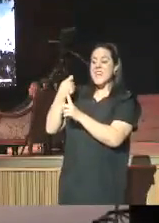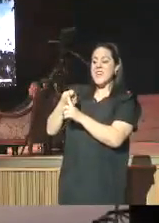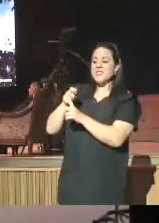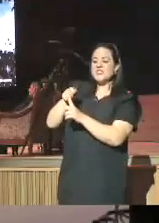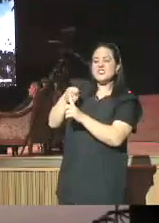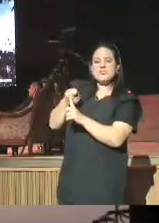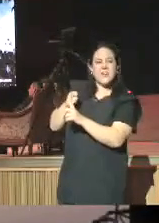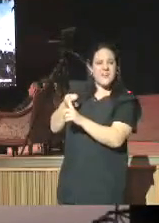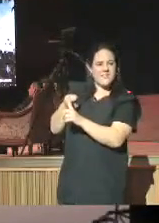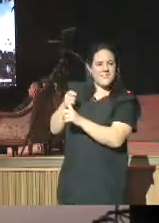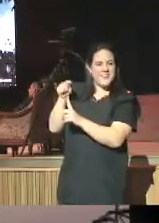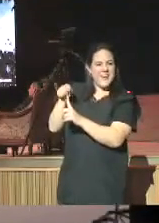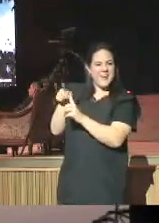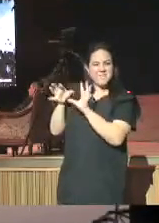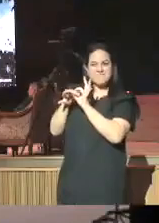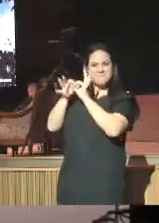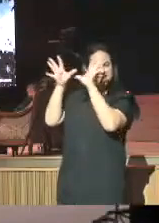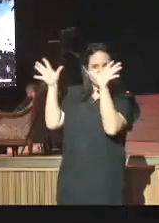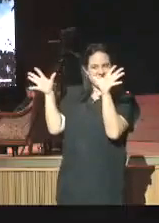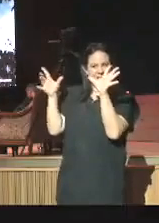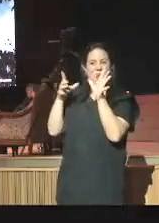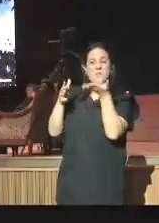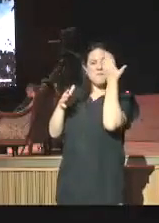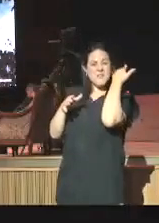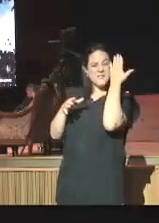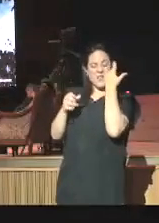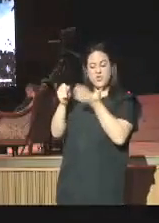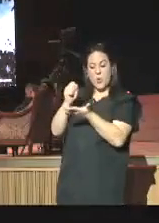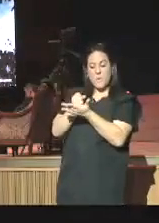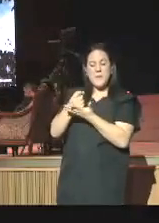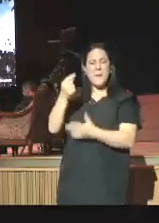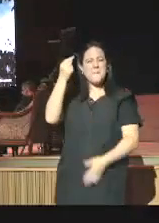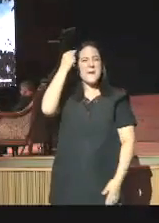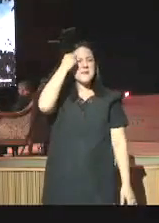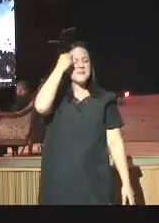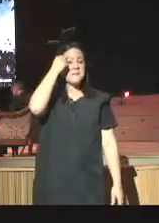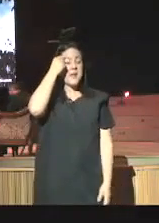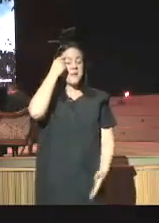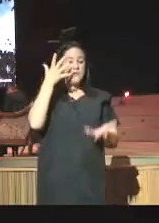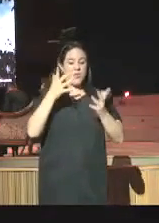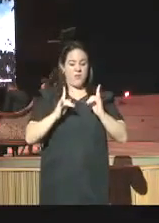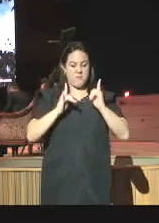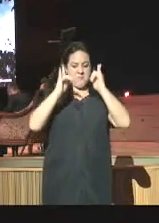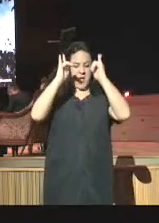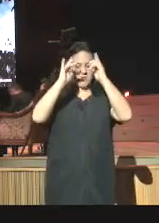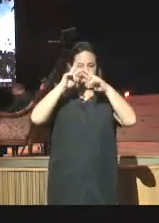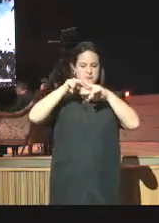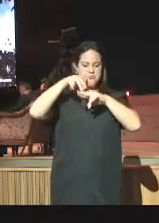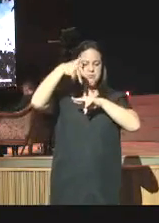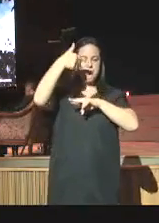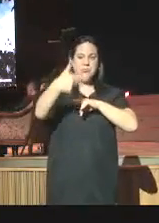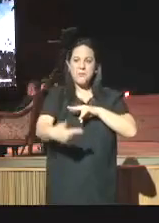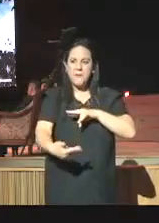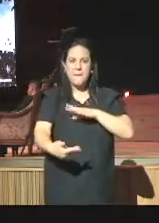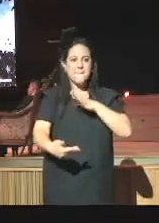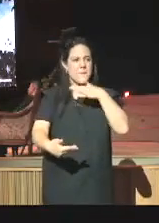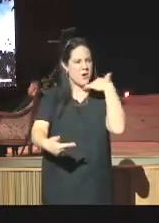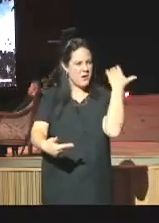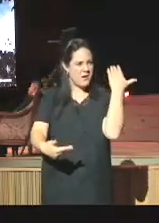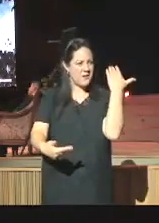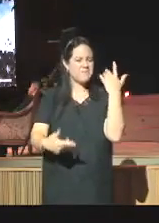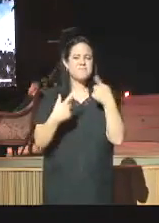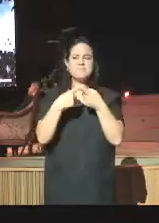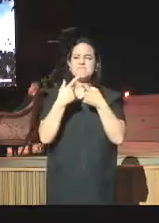chave e aquilo que a dominava que era um pensamento que dominava porque o desejo de